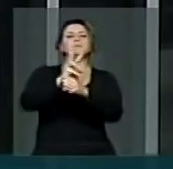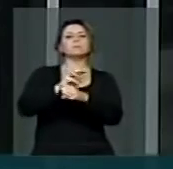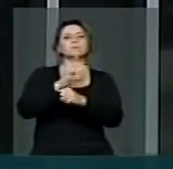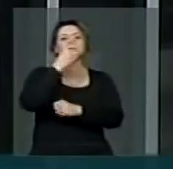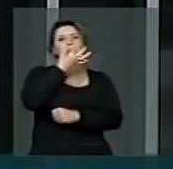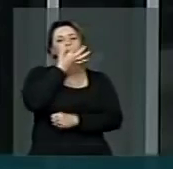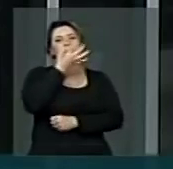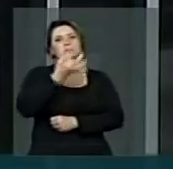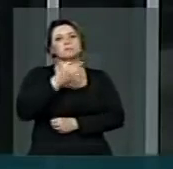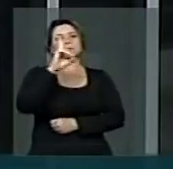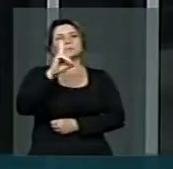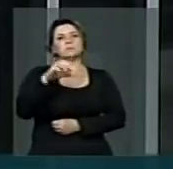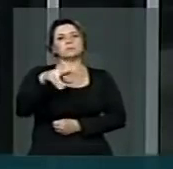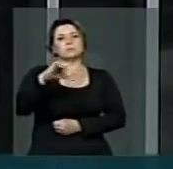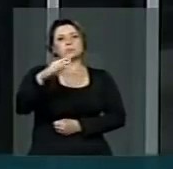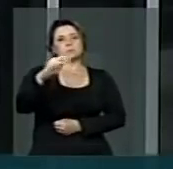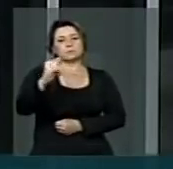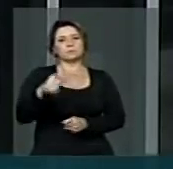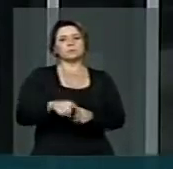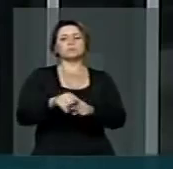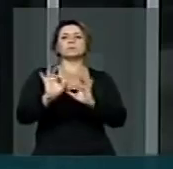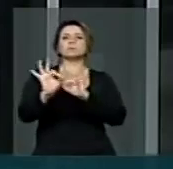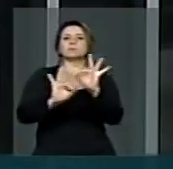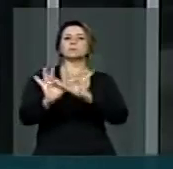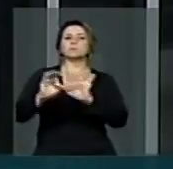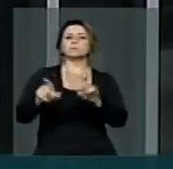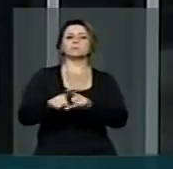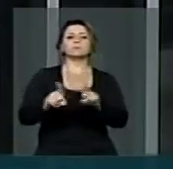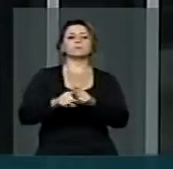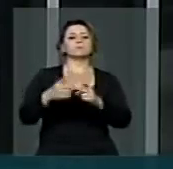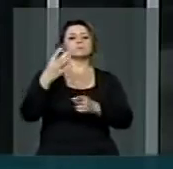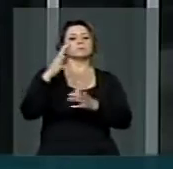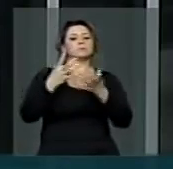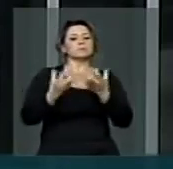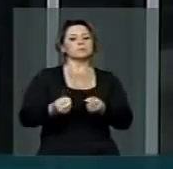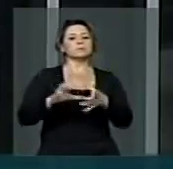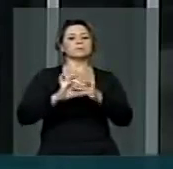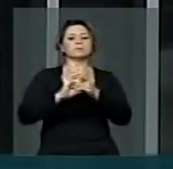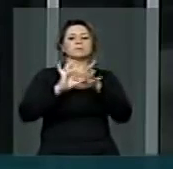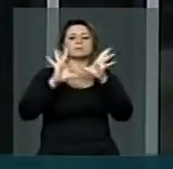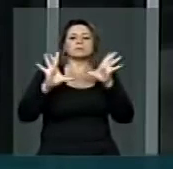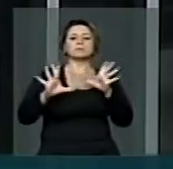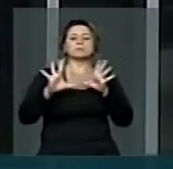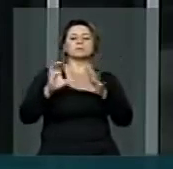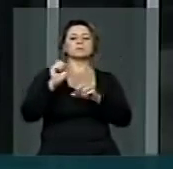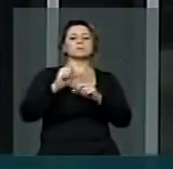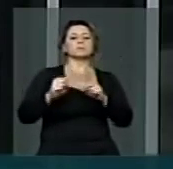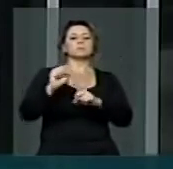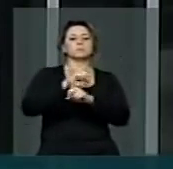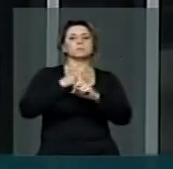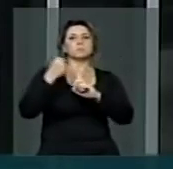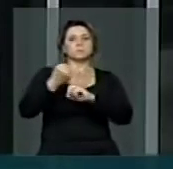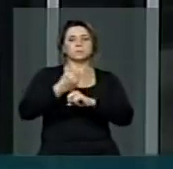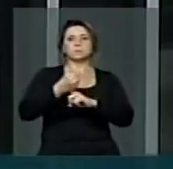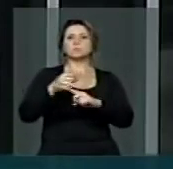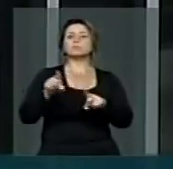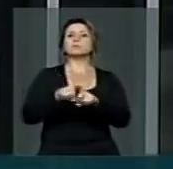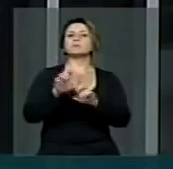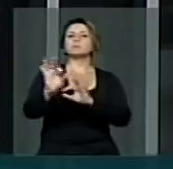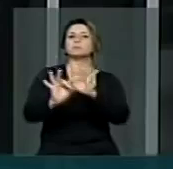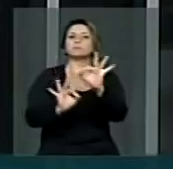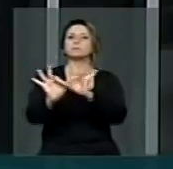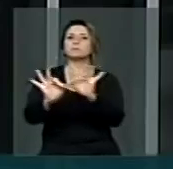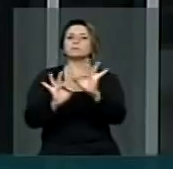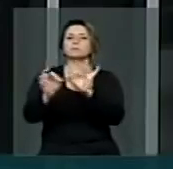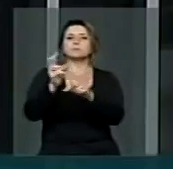que associe políticas de Estado, autonomia da sociedade civil e práticas eficazes de